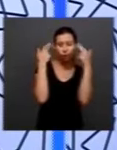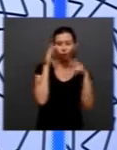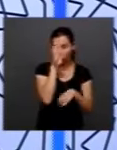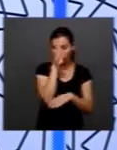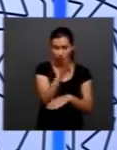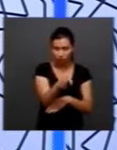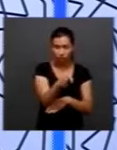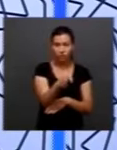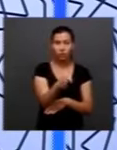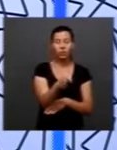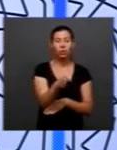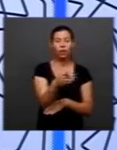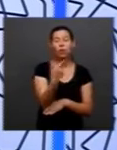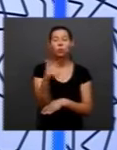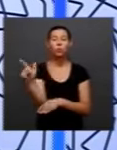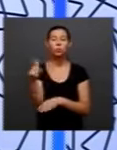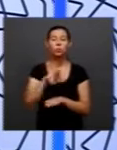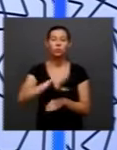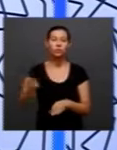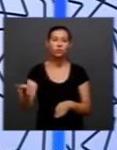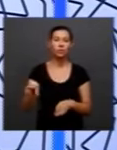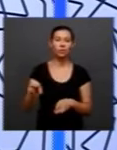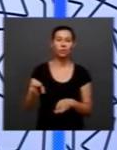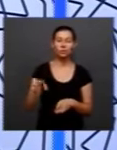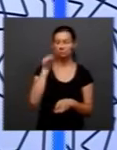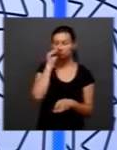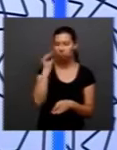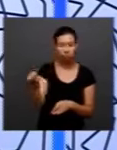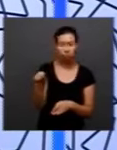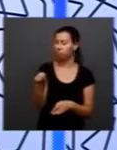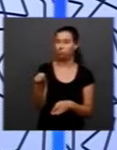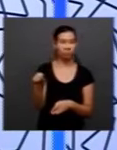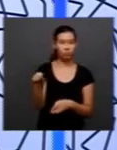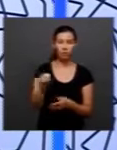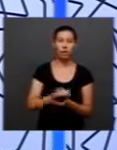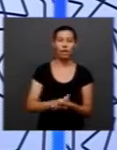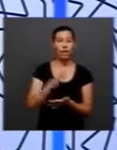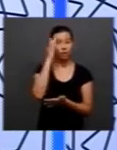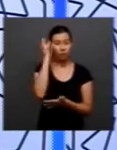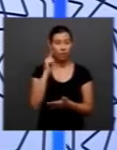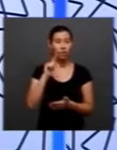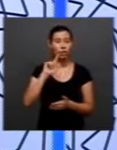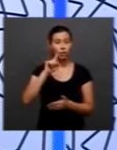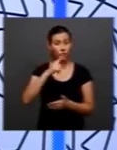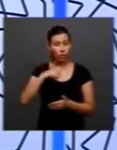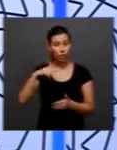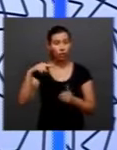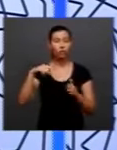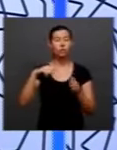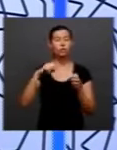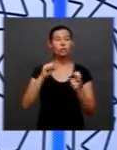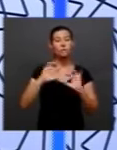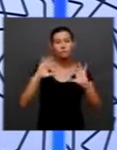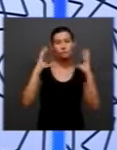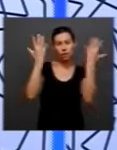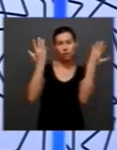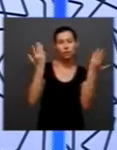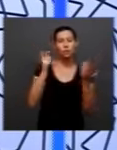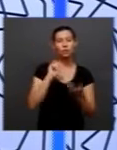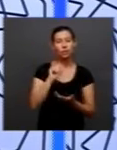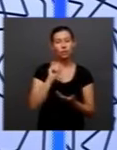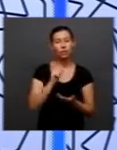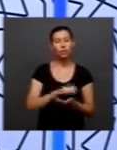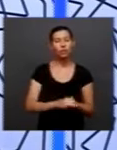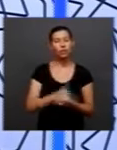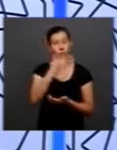amanhã a gente vai comemorar o dia contra a homofobia, né? Contra a questão do diagnóstico de uma